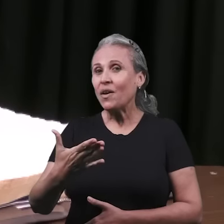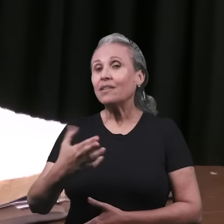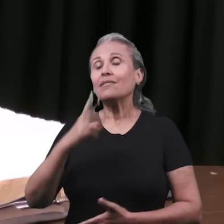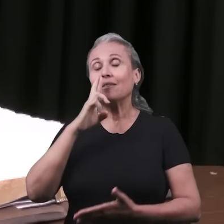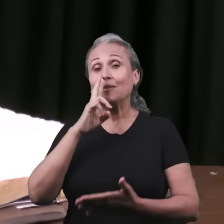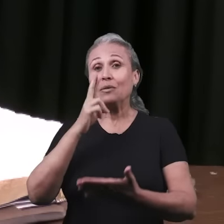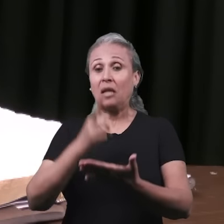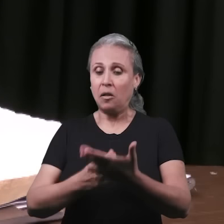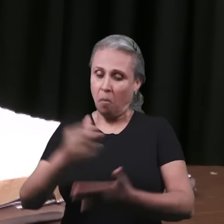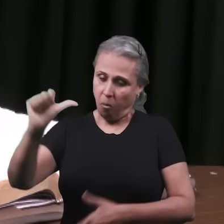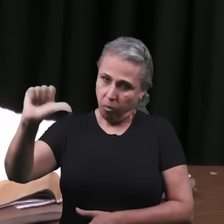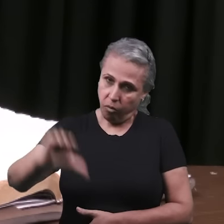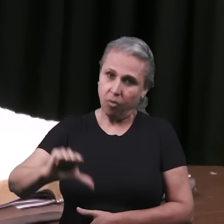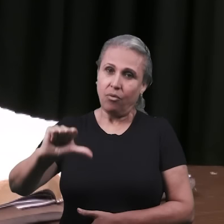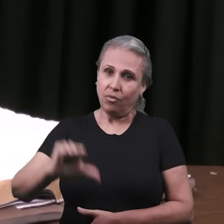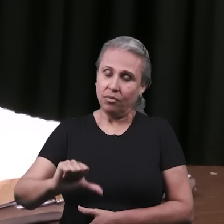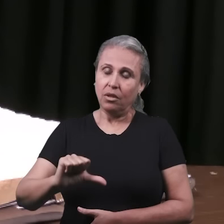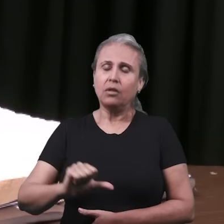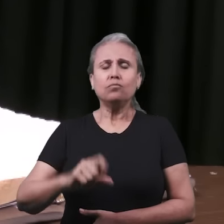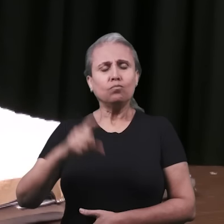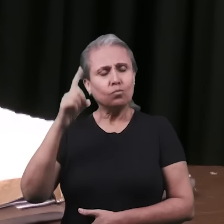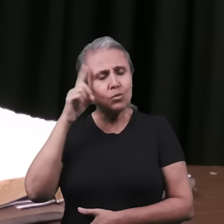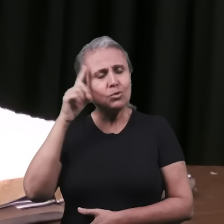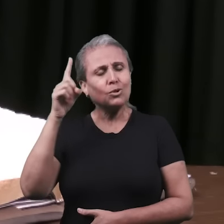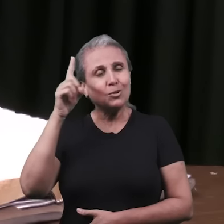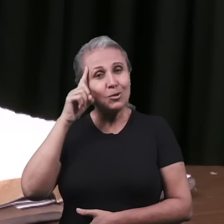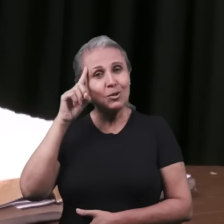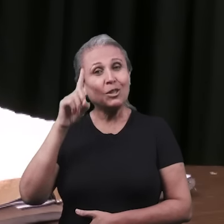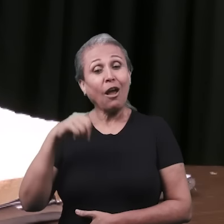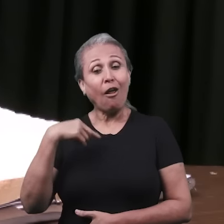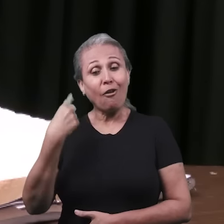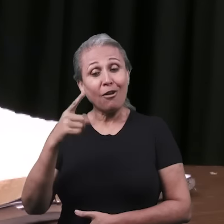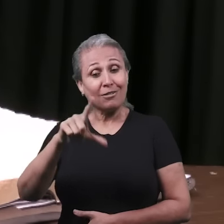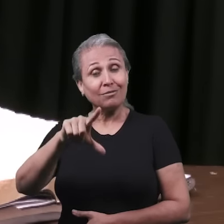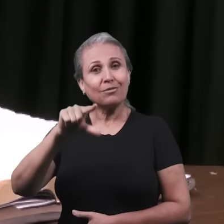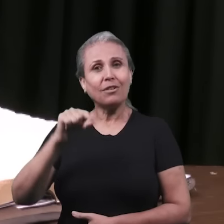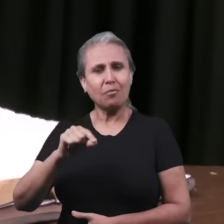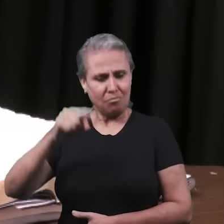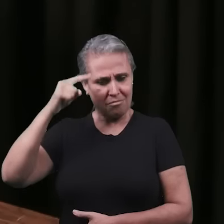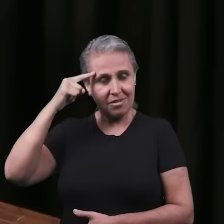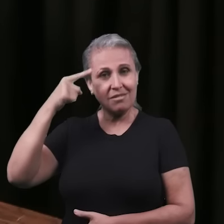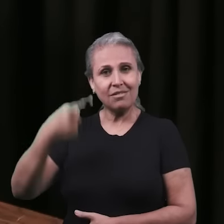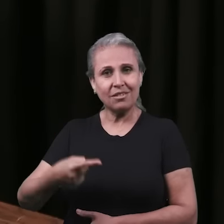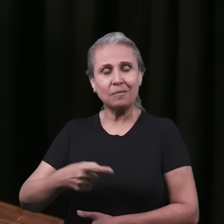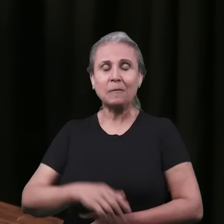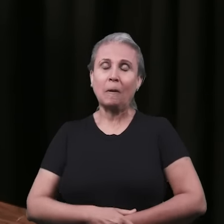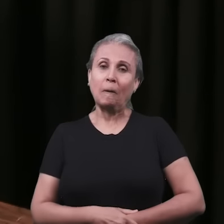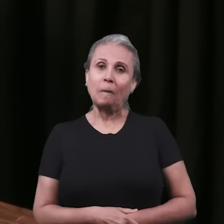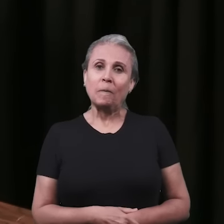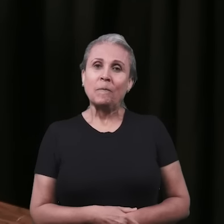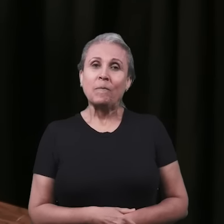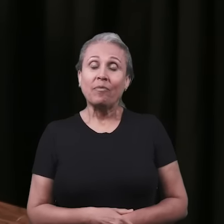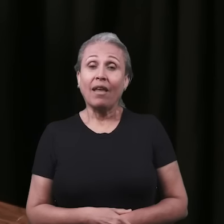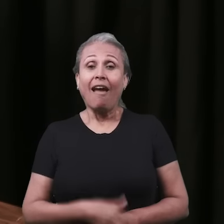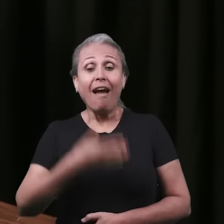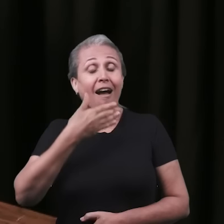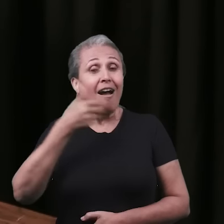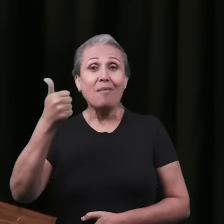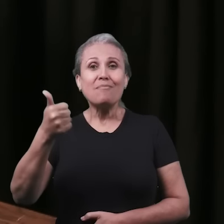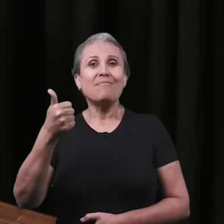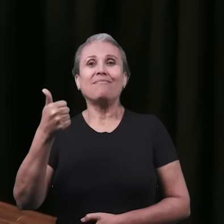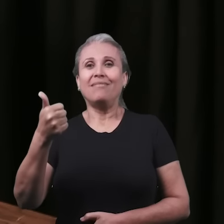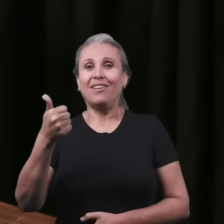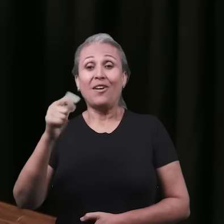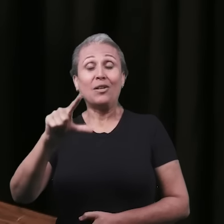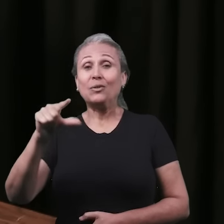Então, hoje, nós estamos diariamente fazendo as nossas escolhas, não é isso? E acredito que a melhor escolha,